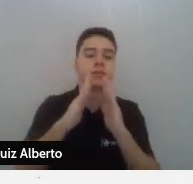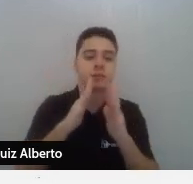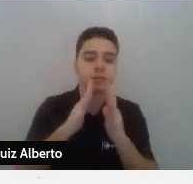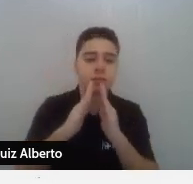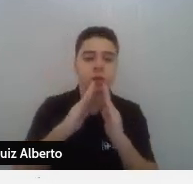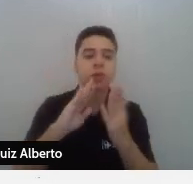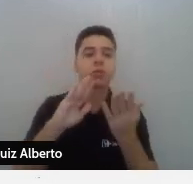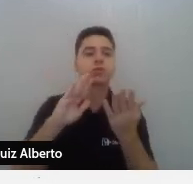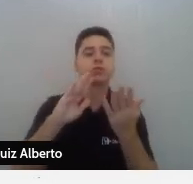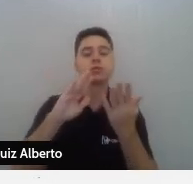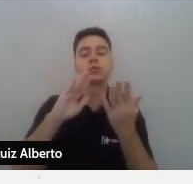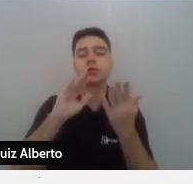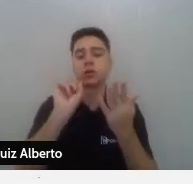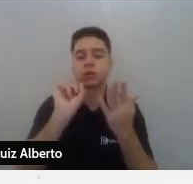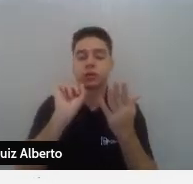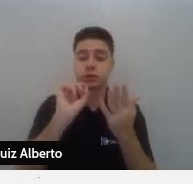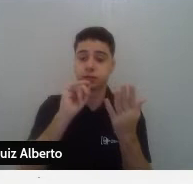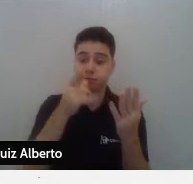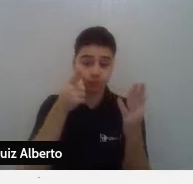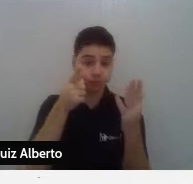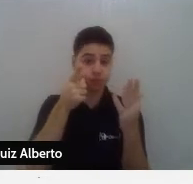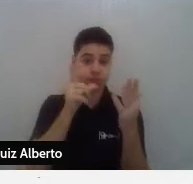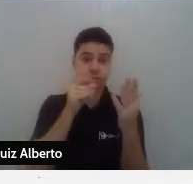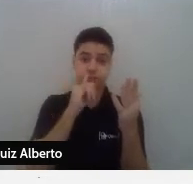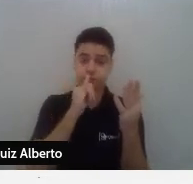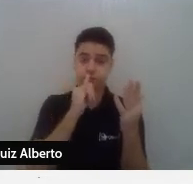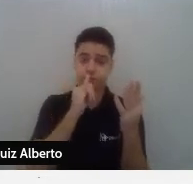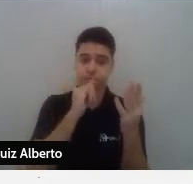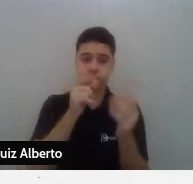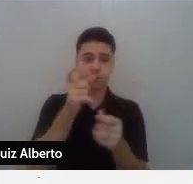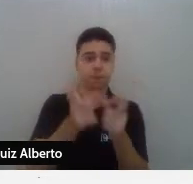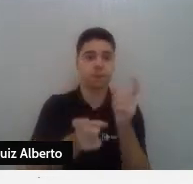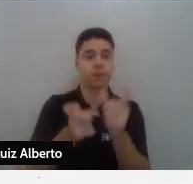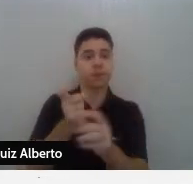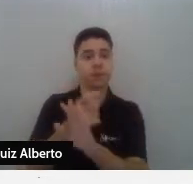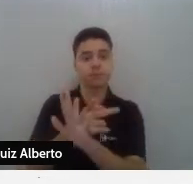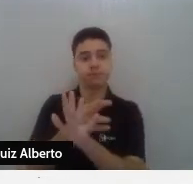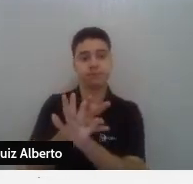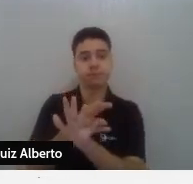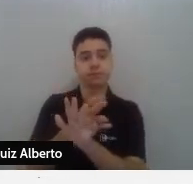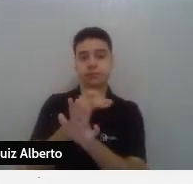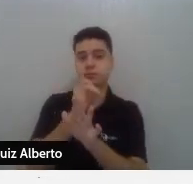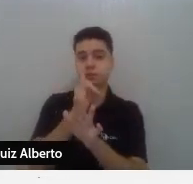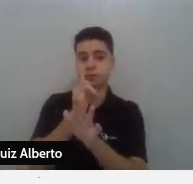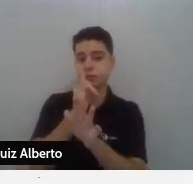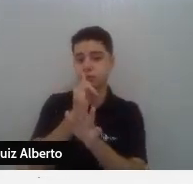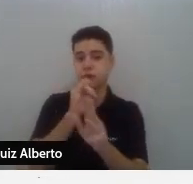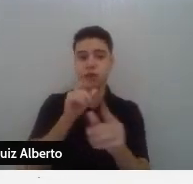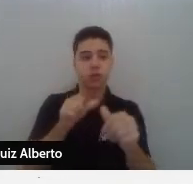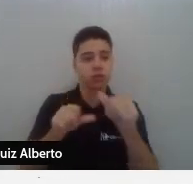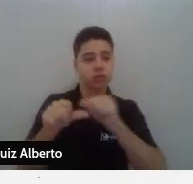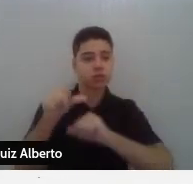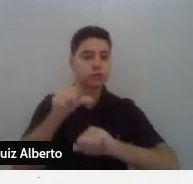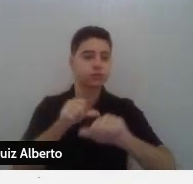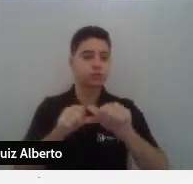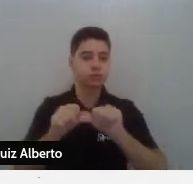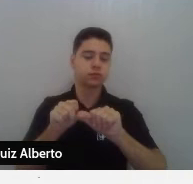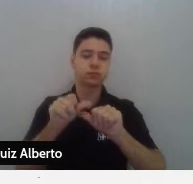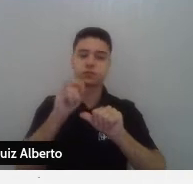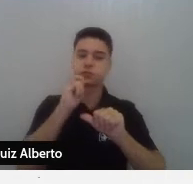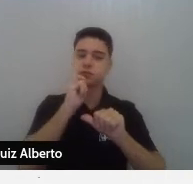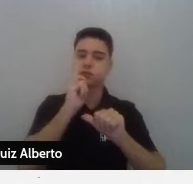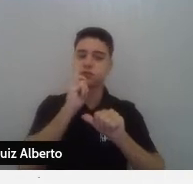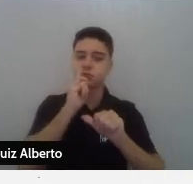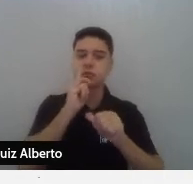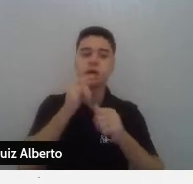tempo, onde existiam, onde as pessoas poderiam fazer trocas, né,